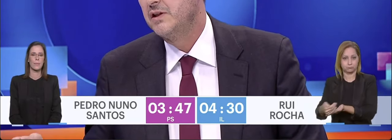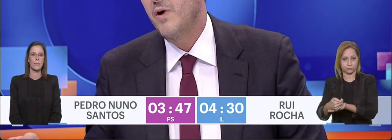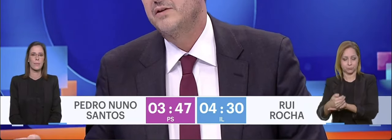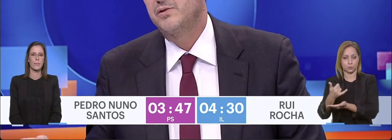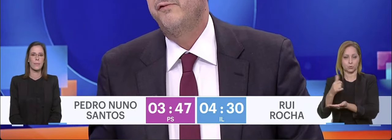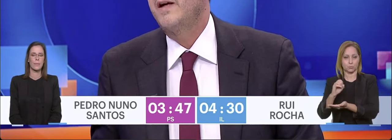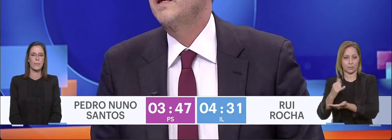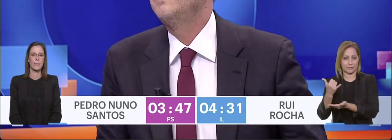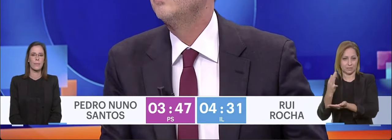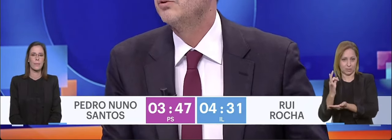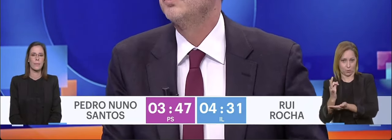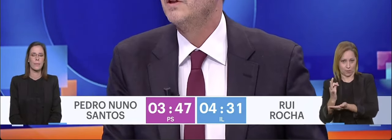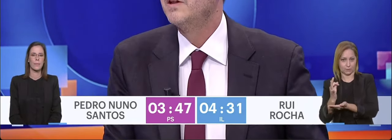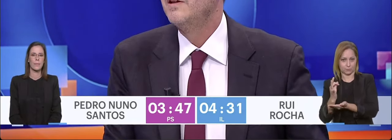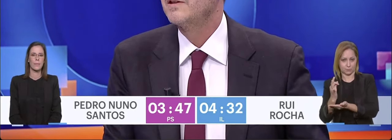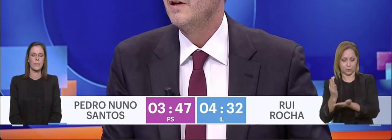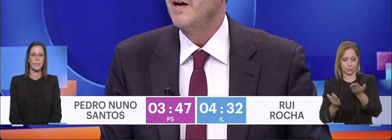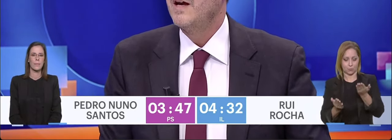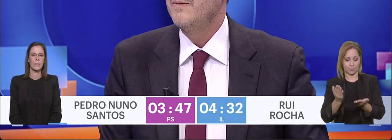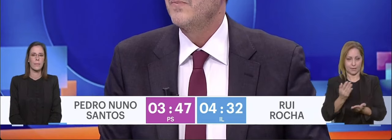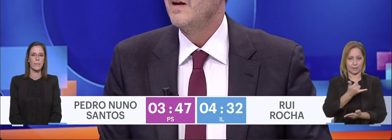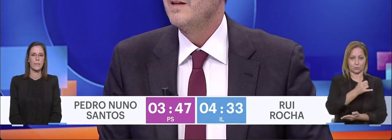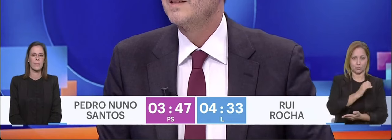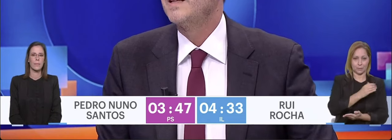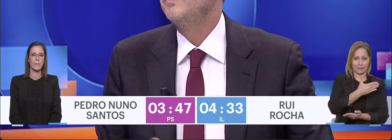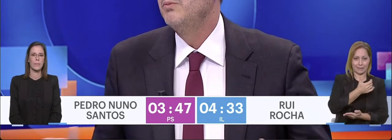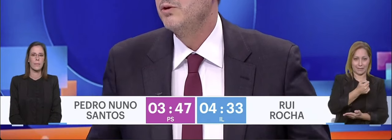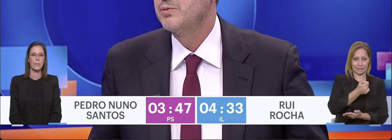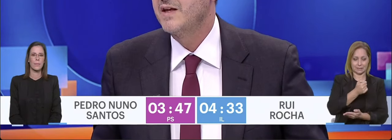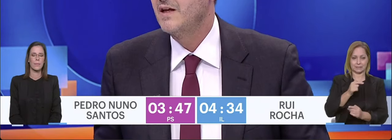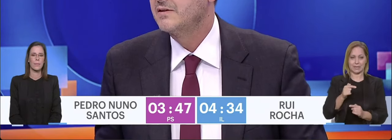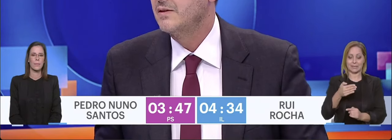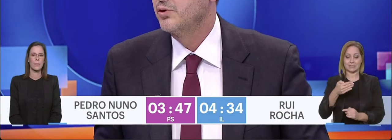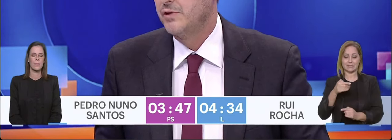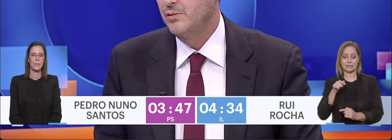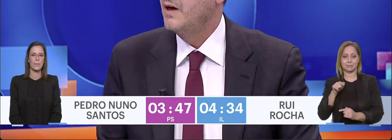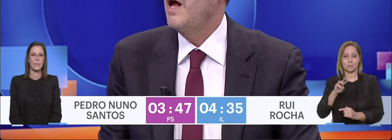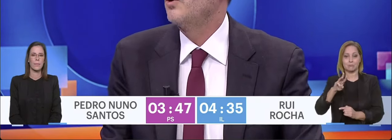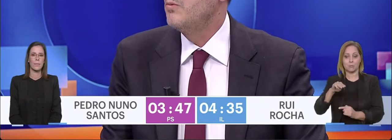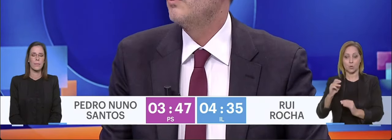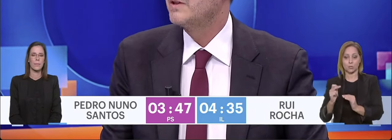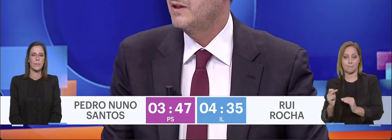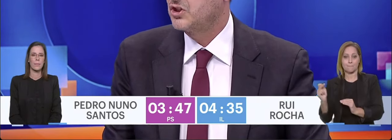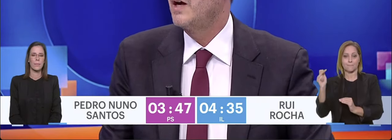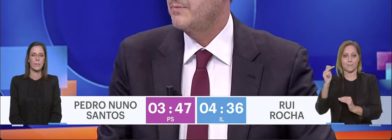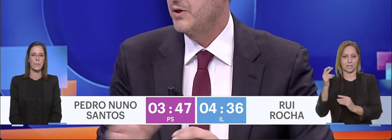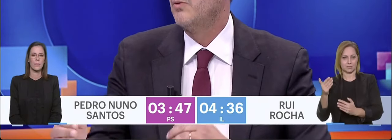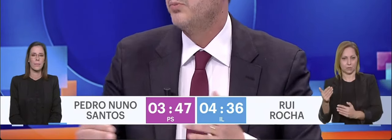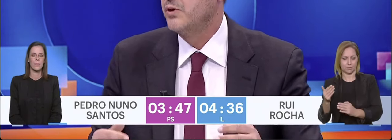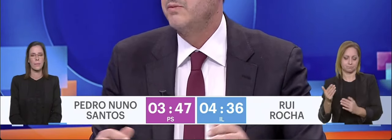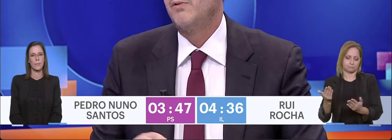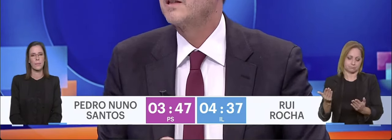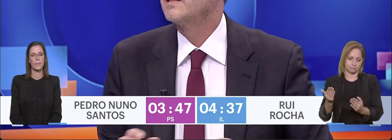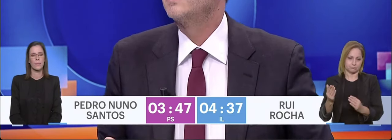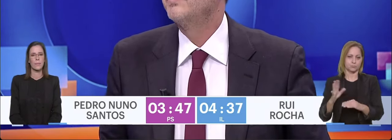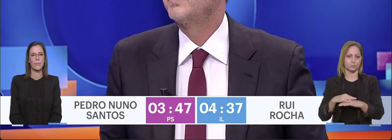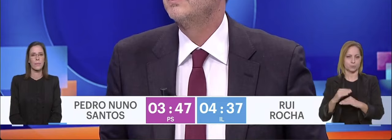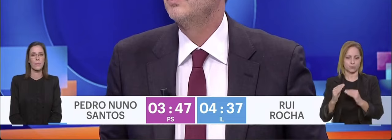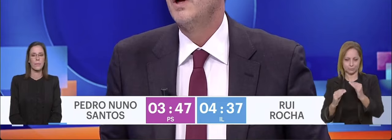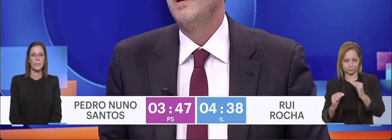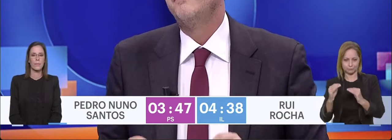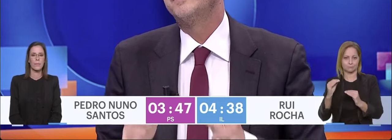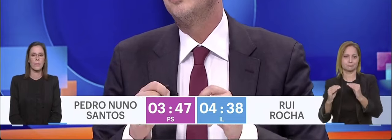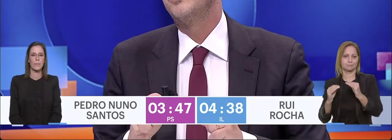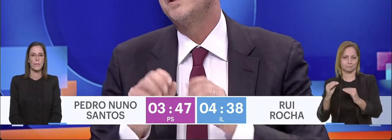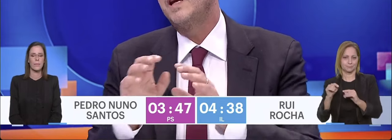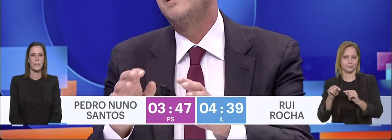2024 faç à que tínhamos em 2015 é 7000 milhões mais alta portanto alguma coisa há de chegar para compor e não há de ser sempre